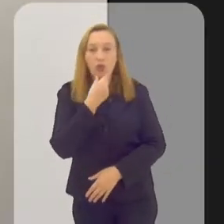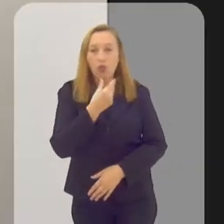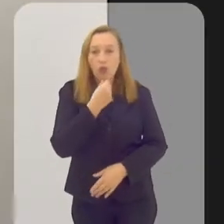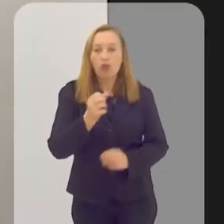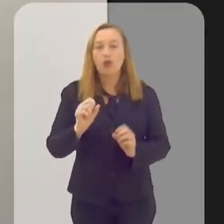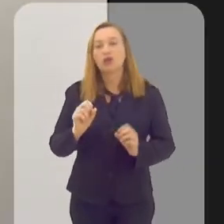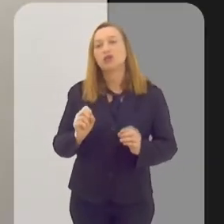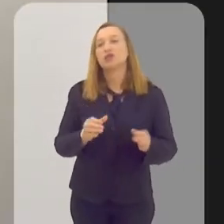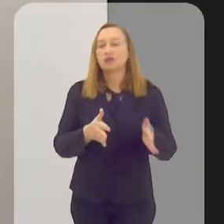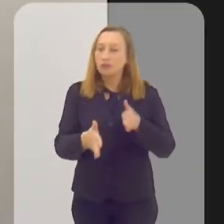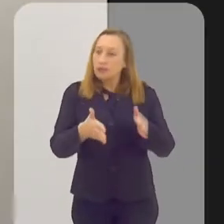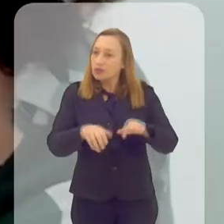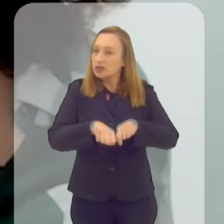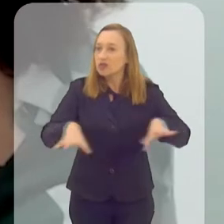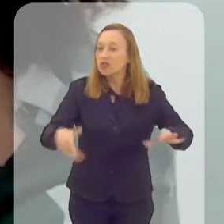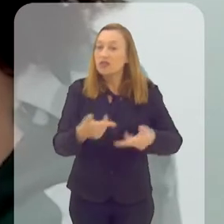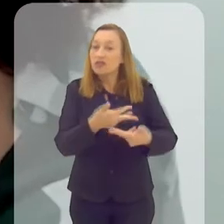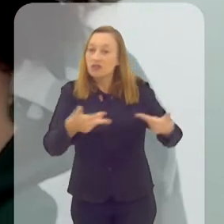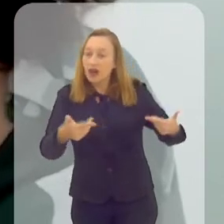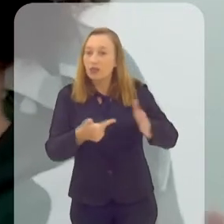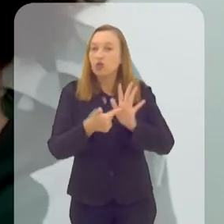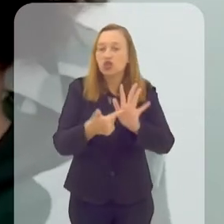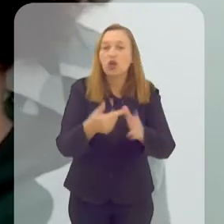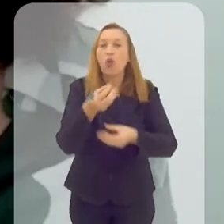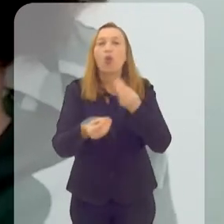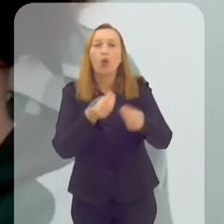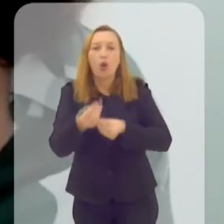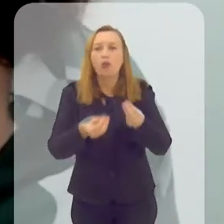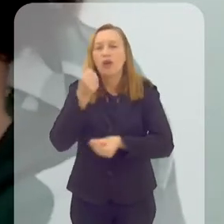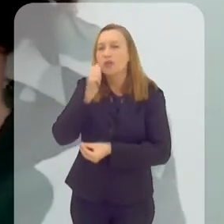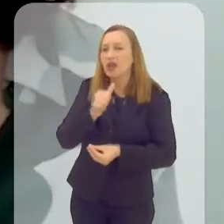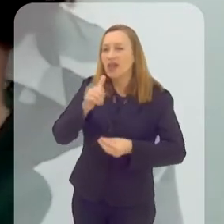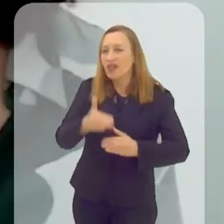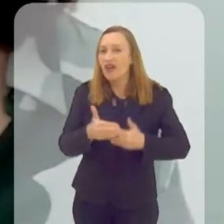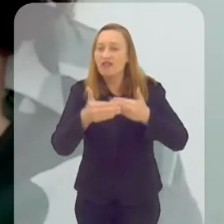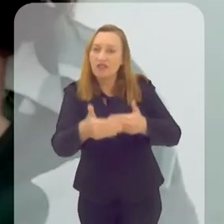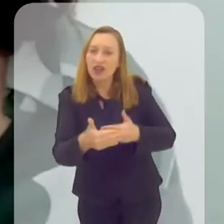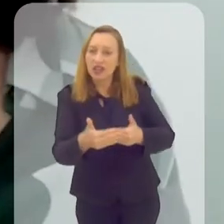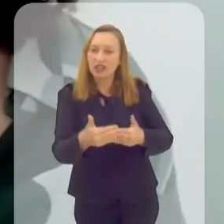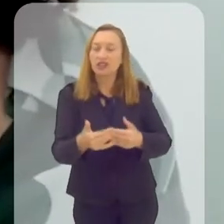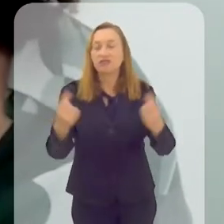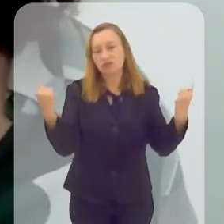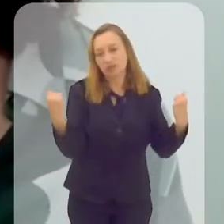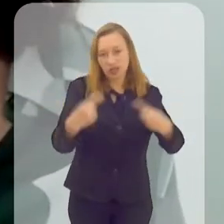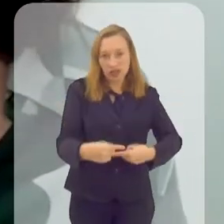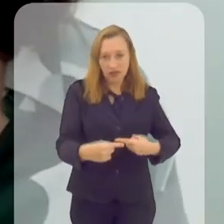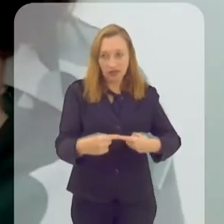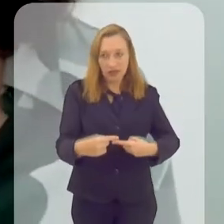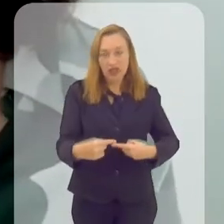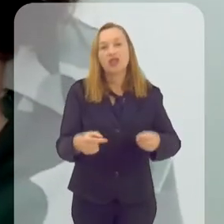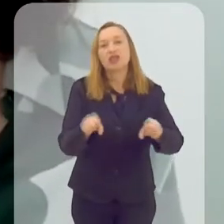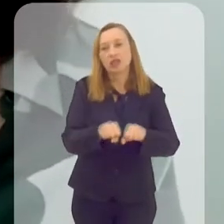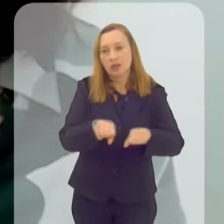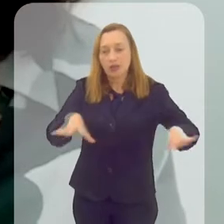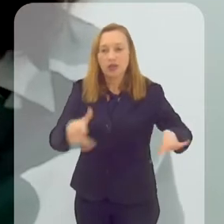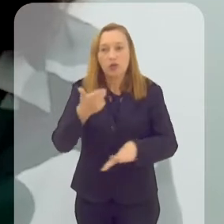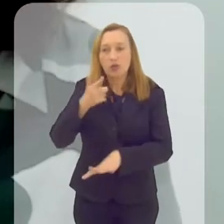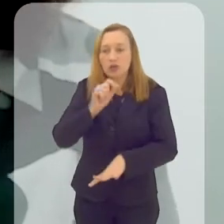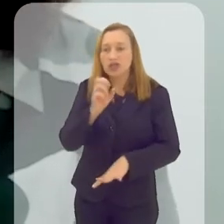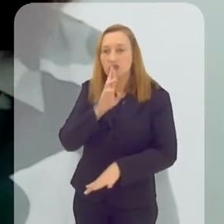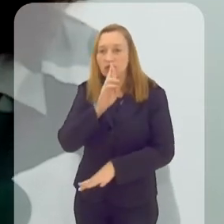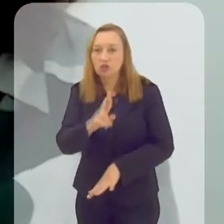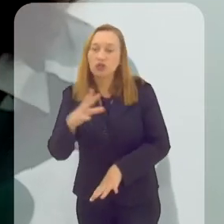homens. Nós vimos na pandemia uma série de demonstrações de como mulheres à frente, né, desse desafio de